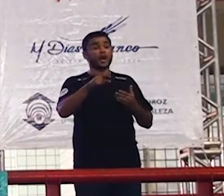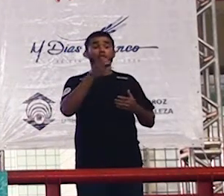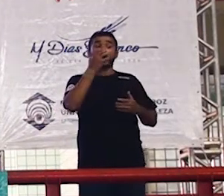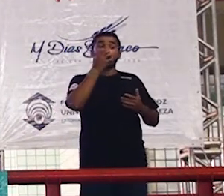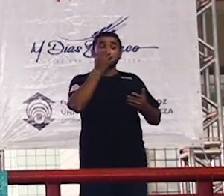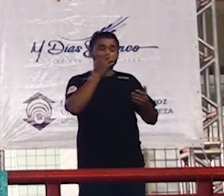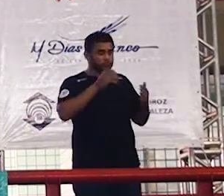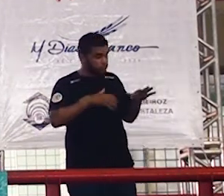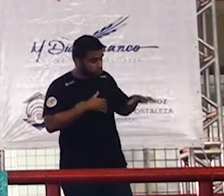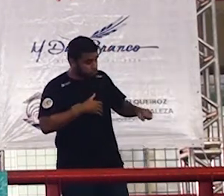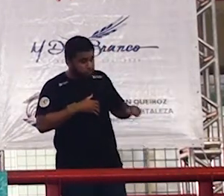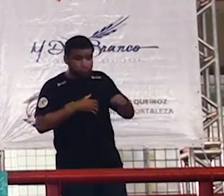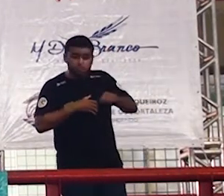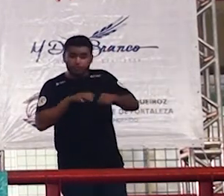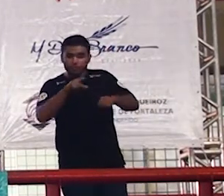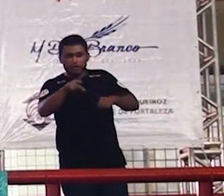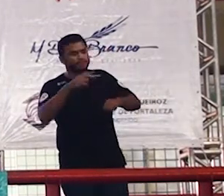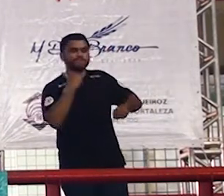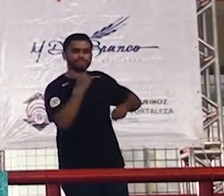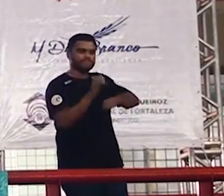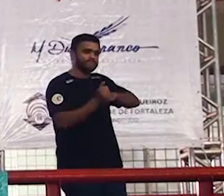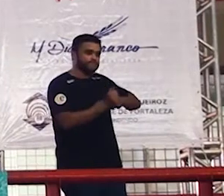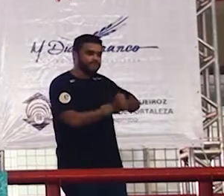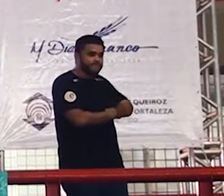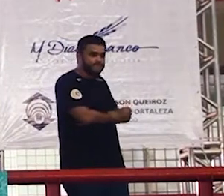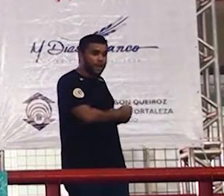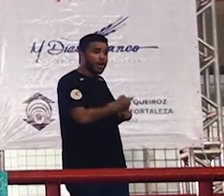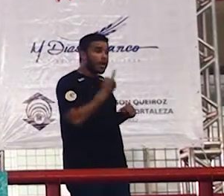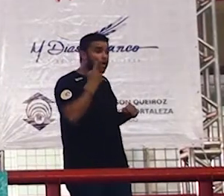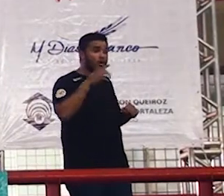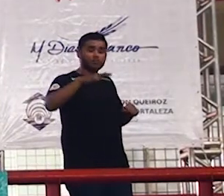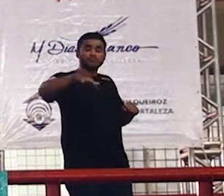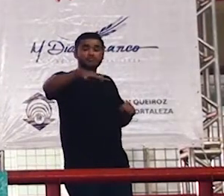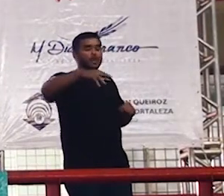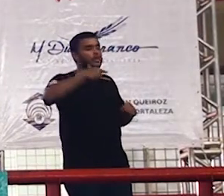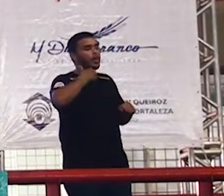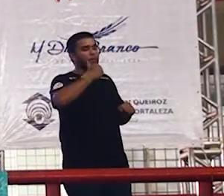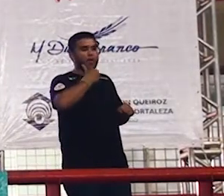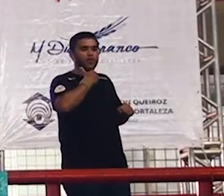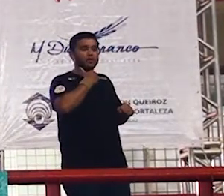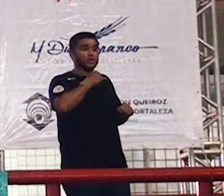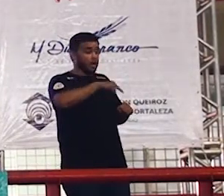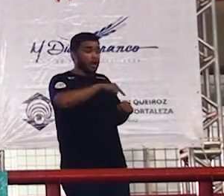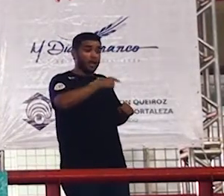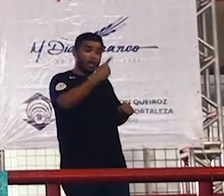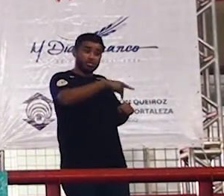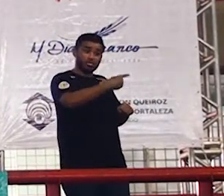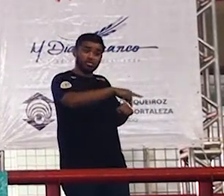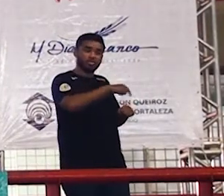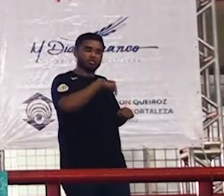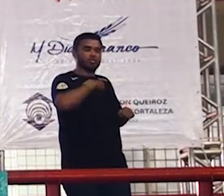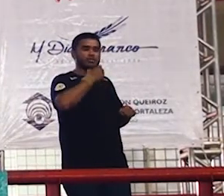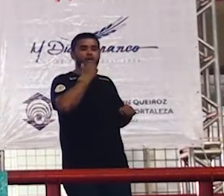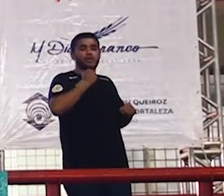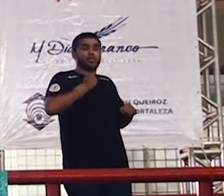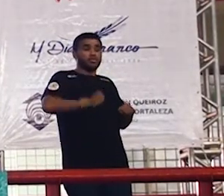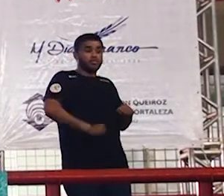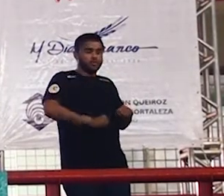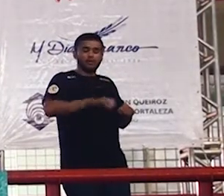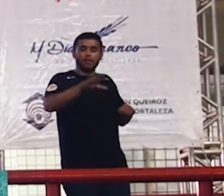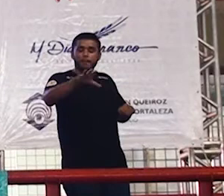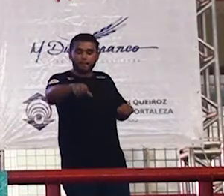deixar o meu cão passear pelo jardim e para eu recolher as fezes do meu